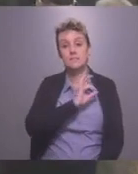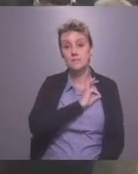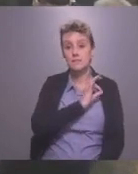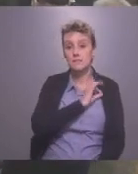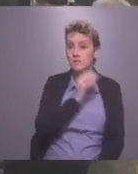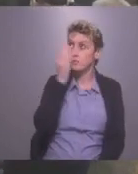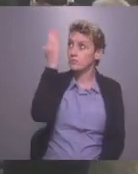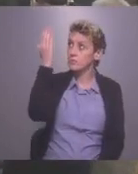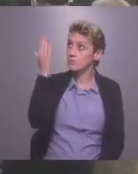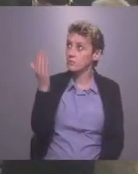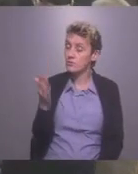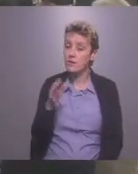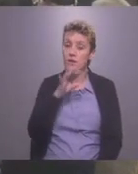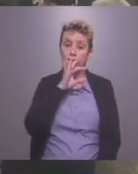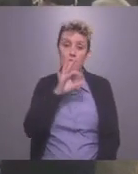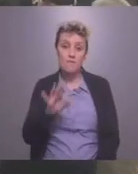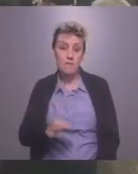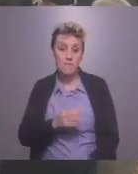Abençoai,